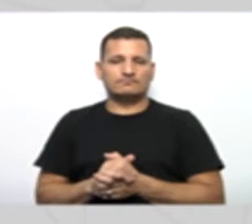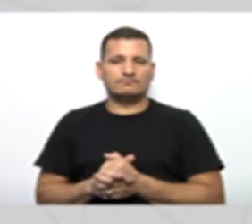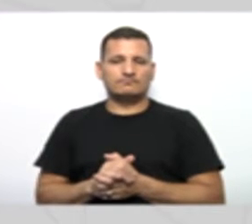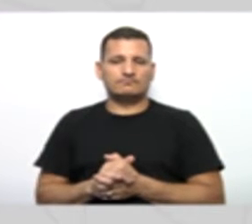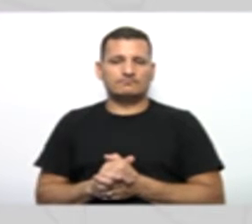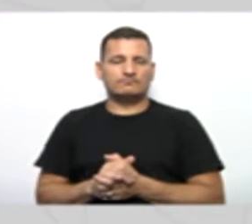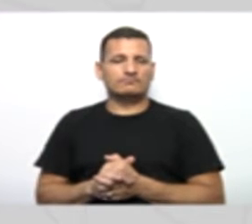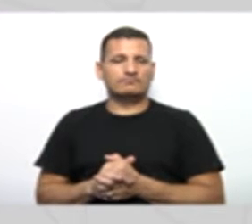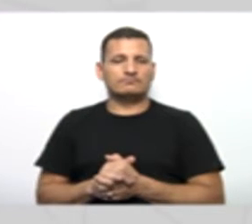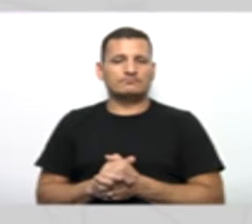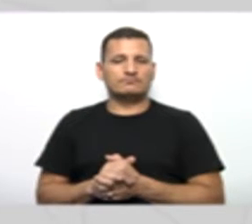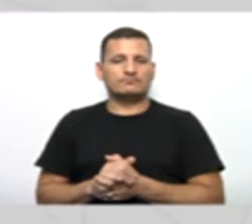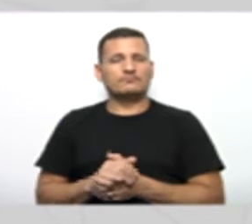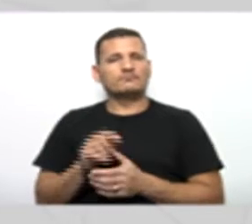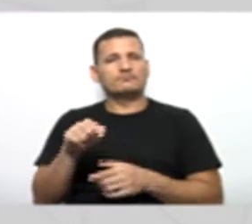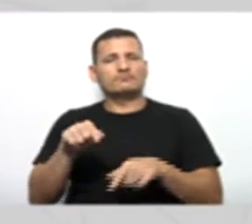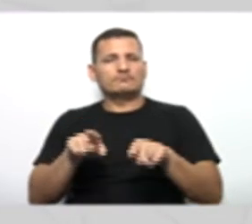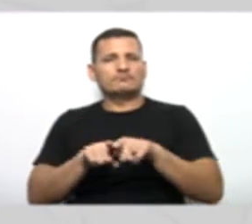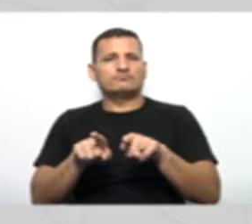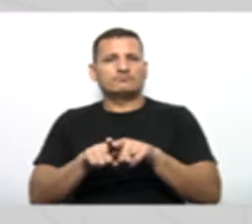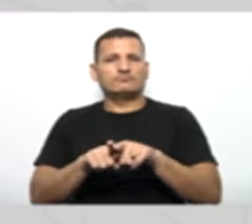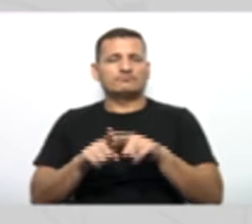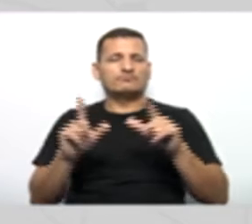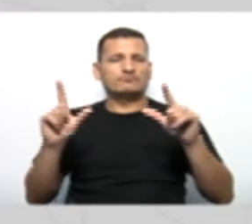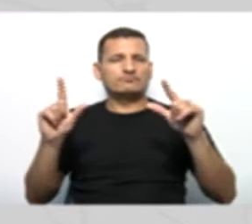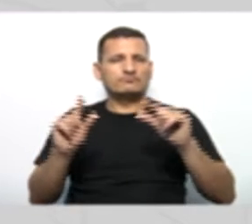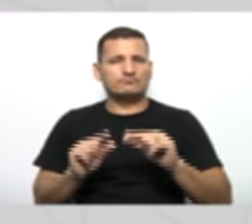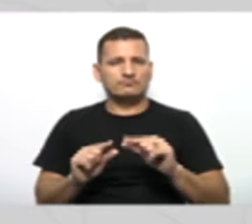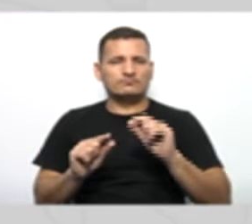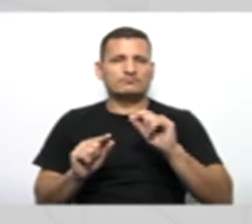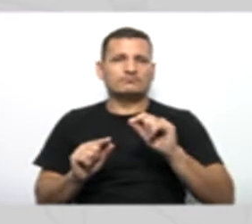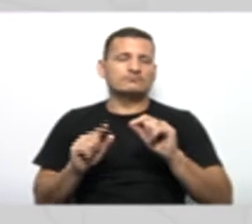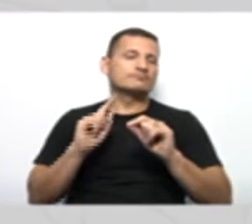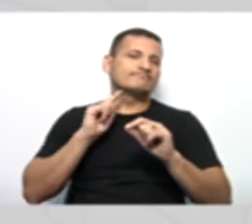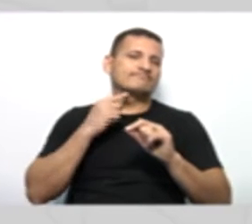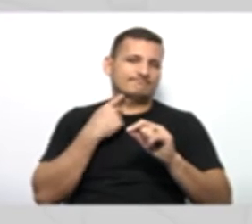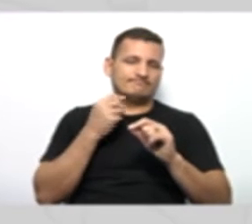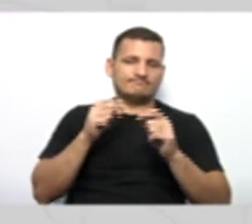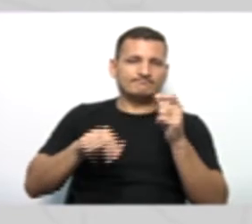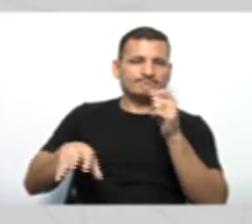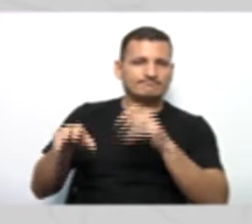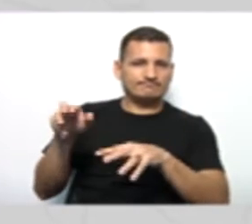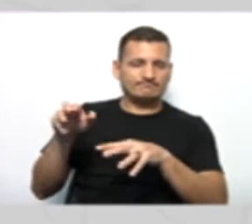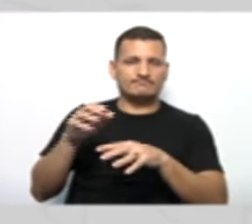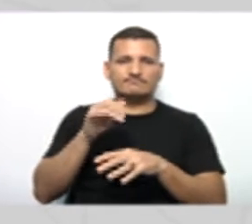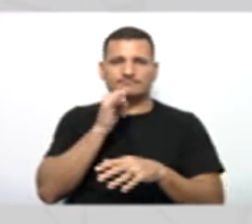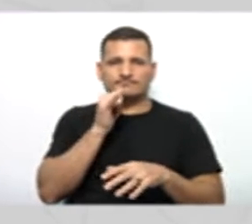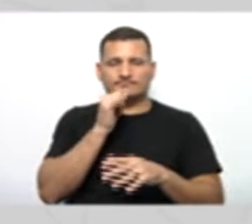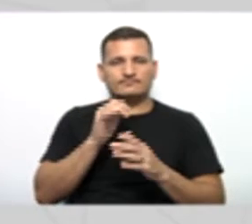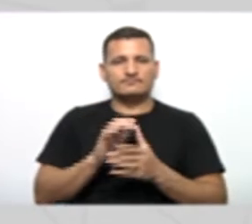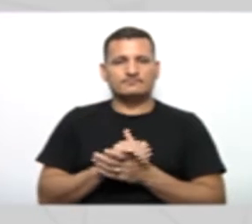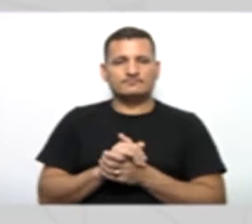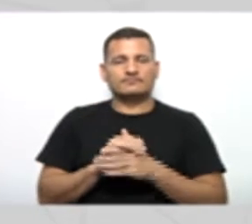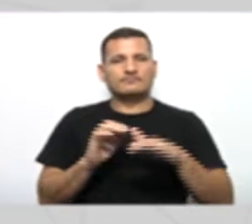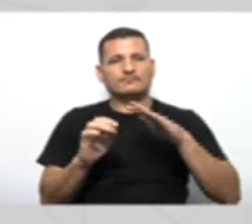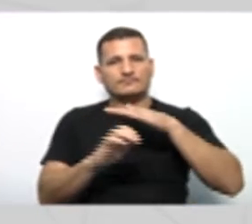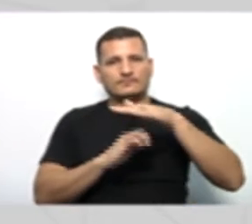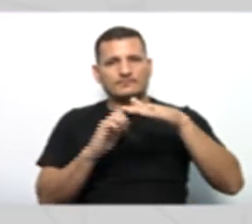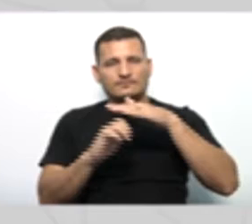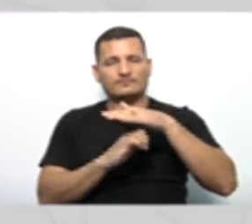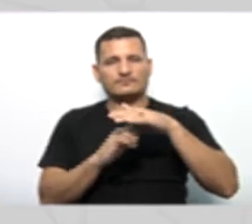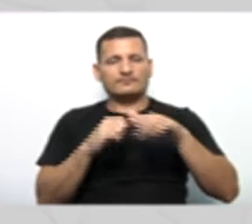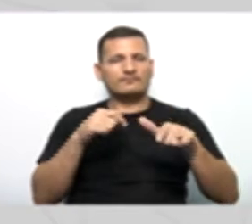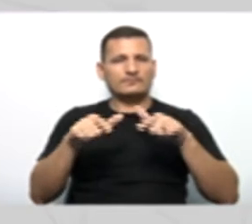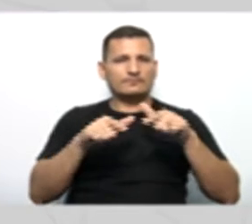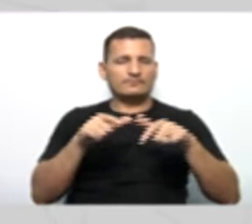E ela também procura reduzir a quantidade de poluentes. Por exemplo, uma empresa que trabalha